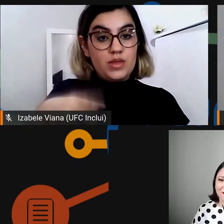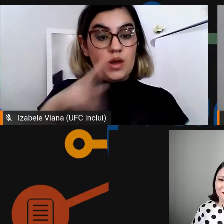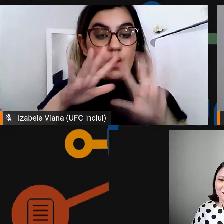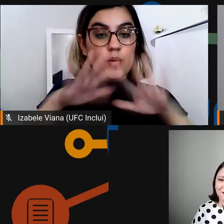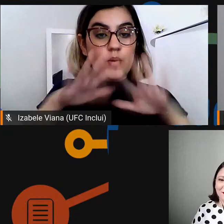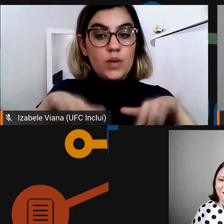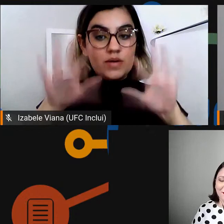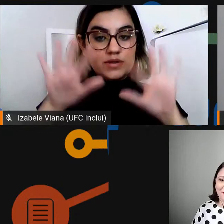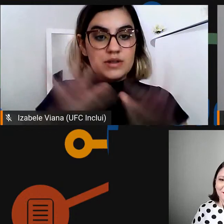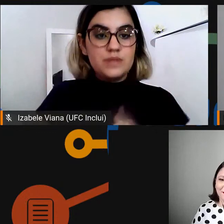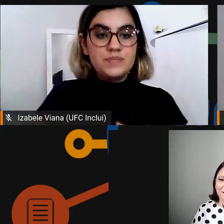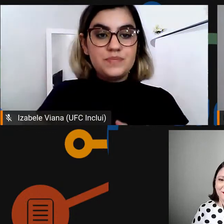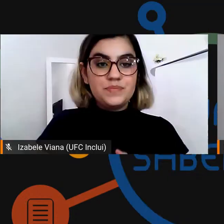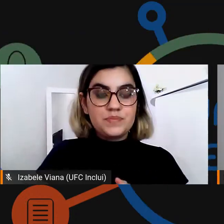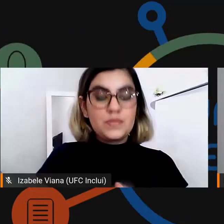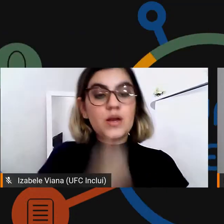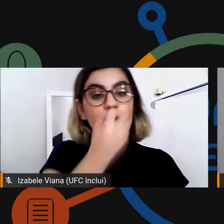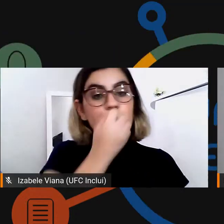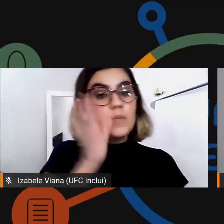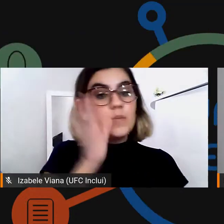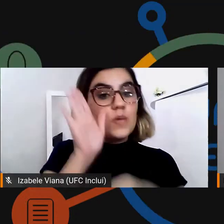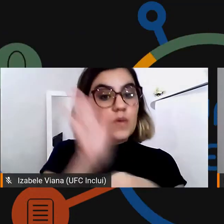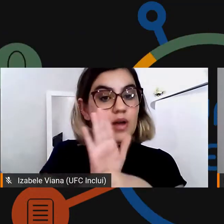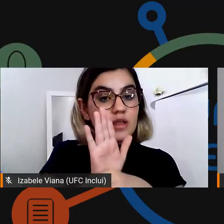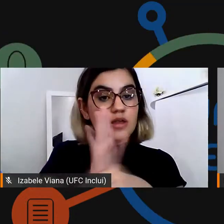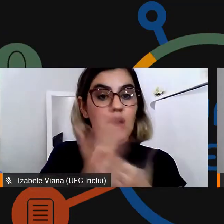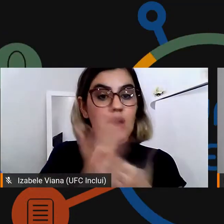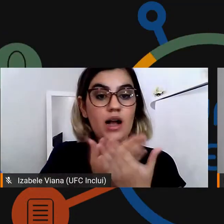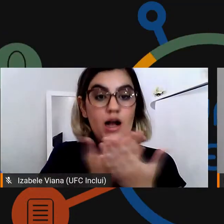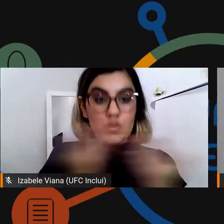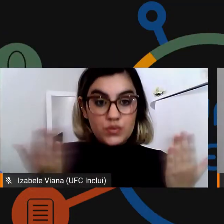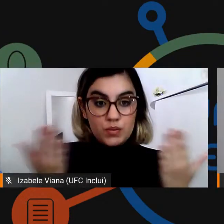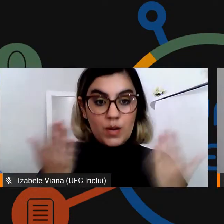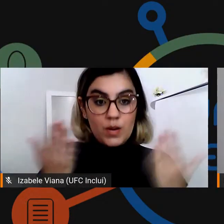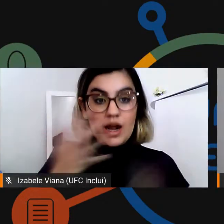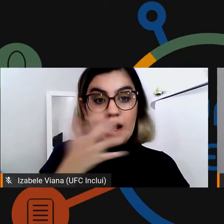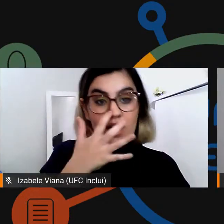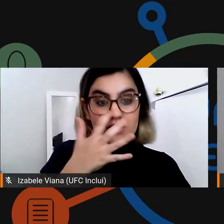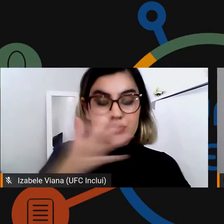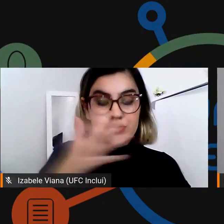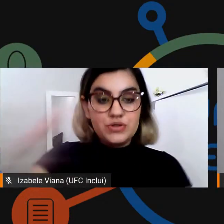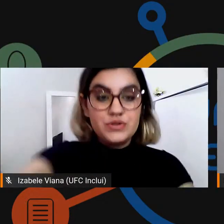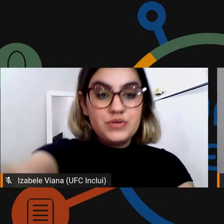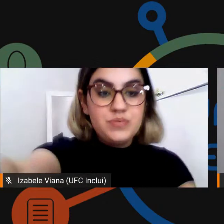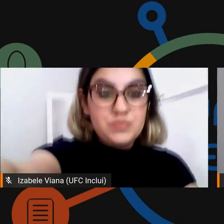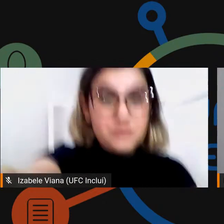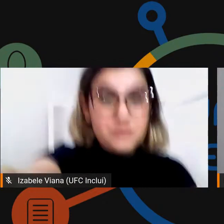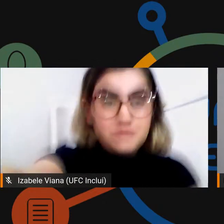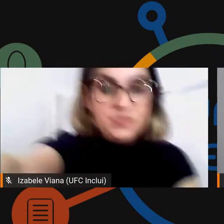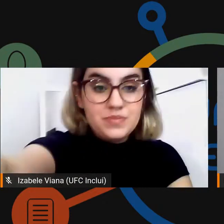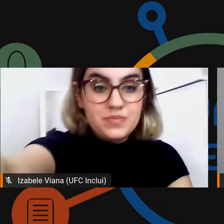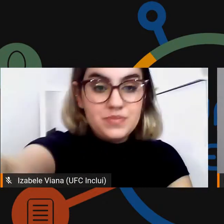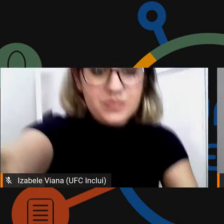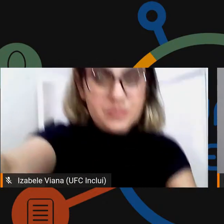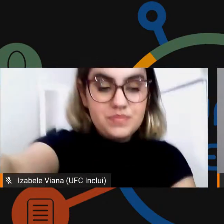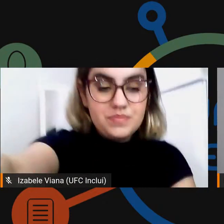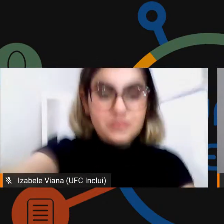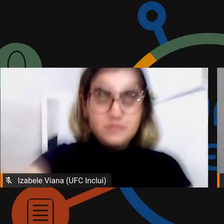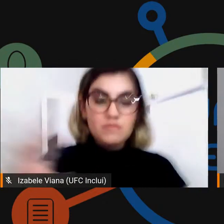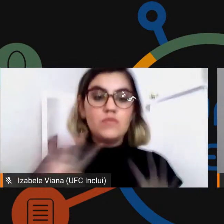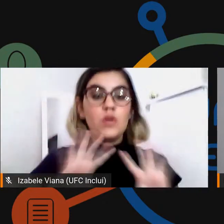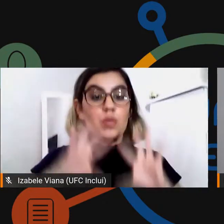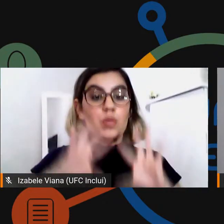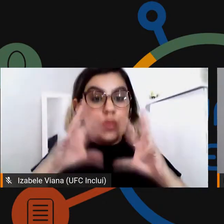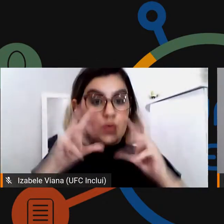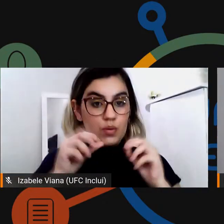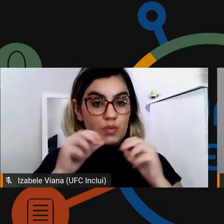Muito boa tarde, Camila. Boa tarde a todos que estão nos acompanhando ao vivo e que vão assistir essa live aqui depois, vai ficar aqui no YouTube da